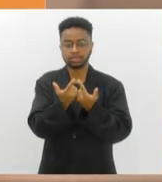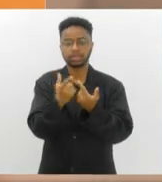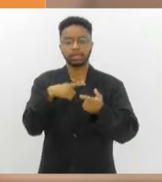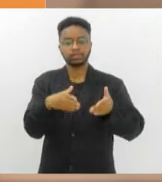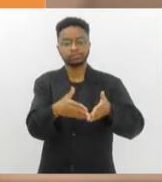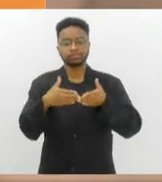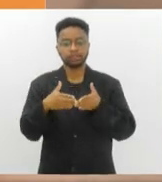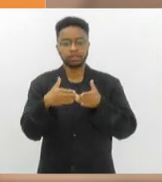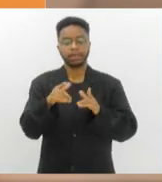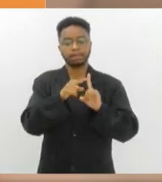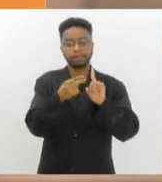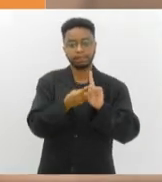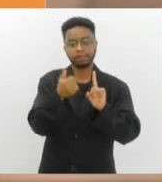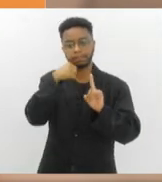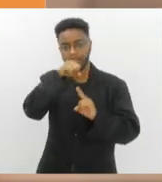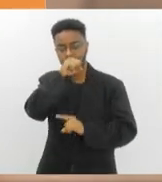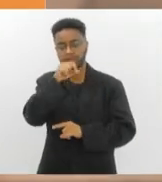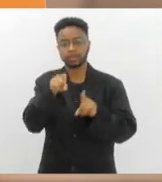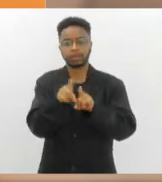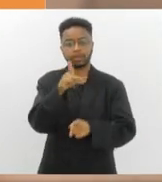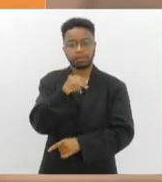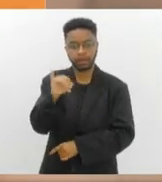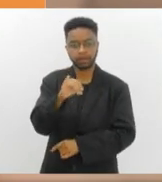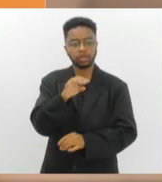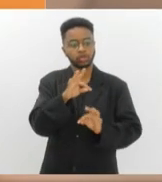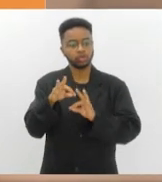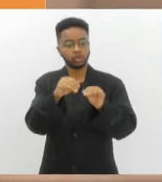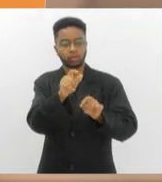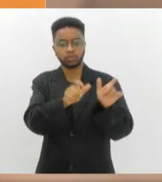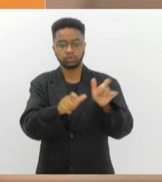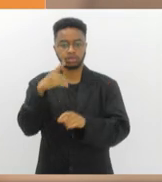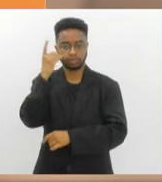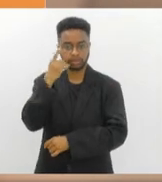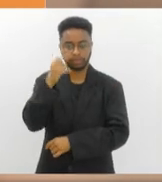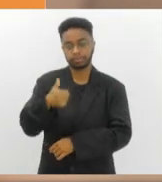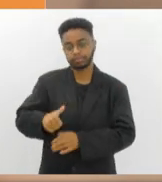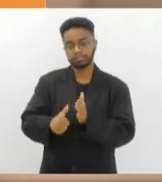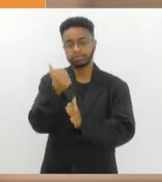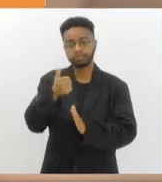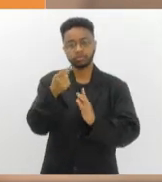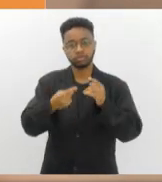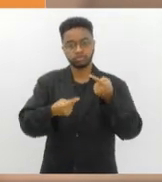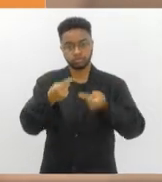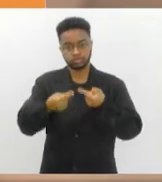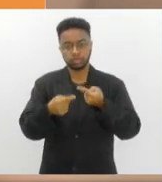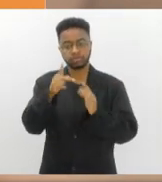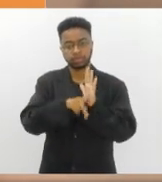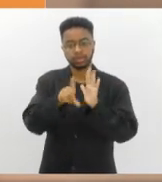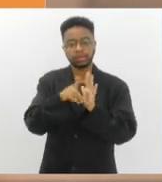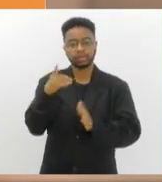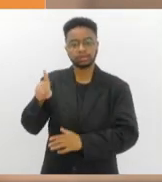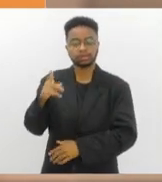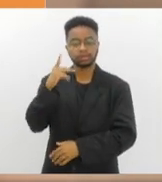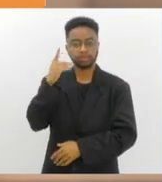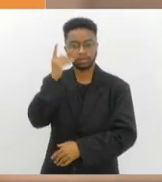licença maternidade e paternidade para os parlamentares. Em primeira discussão, projeto da deputada Gisele